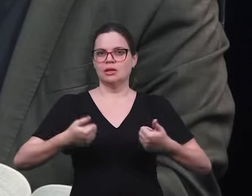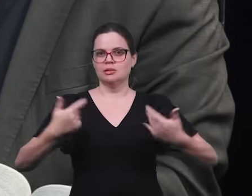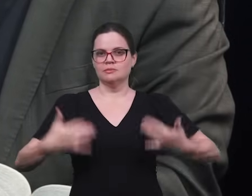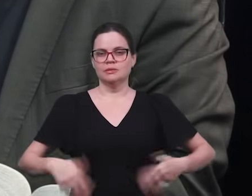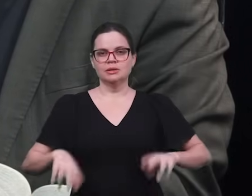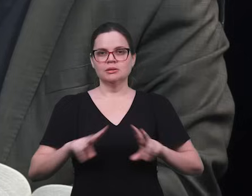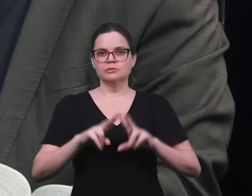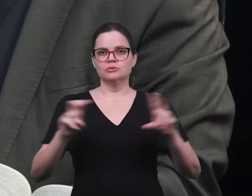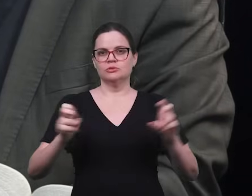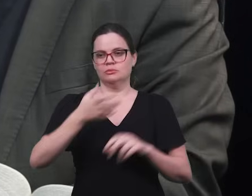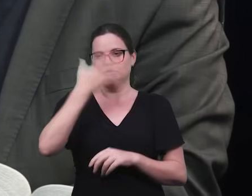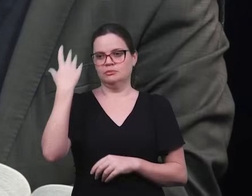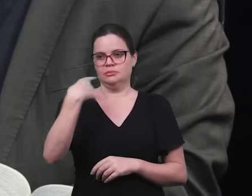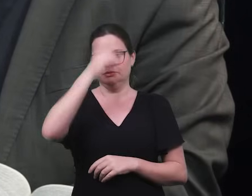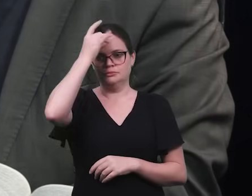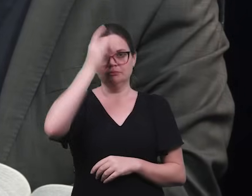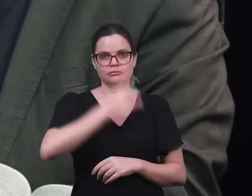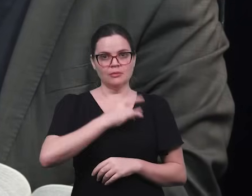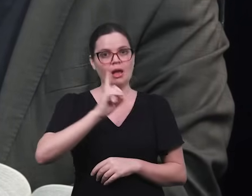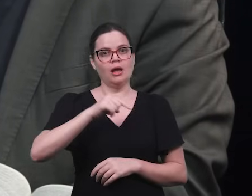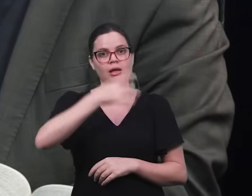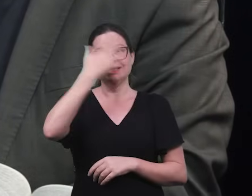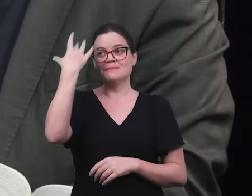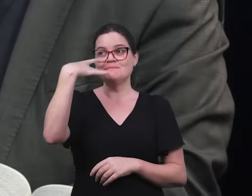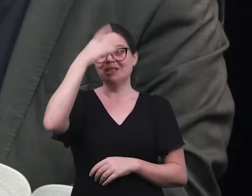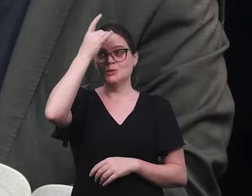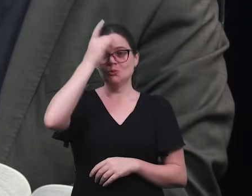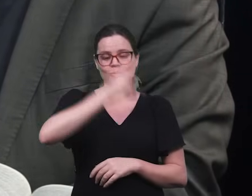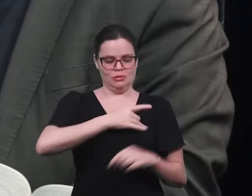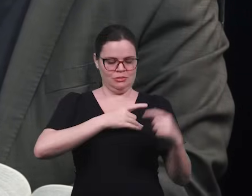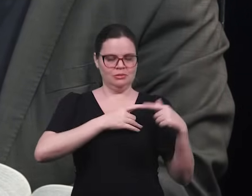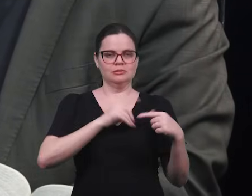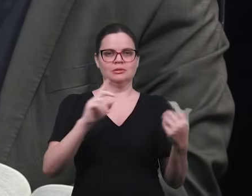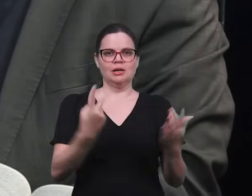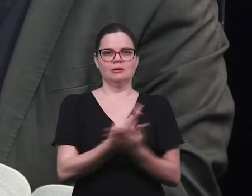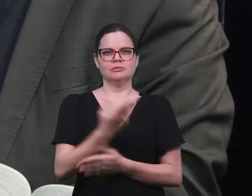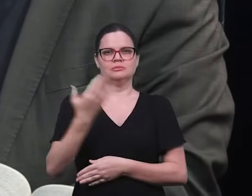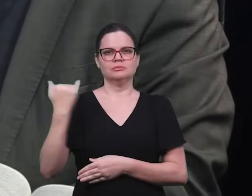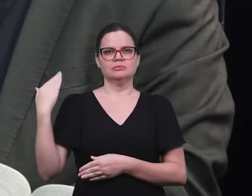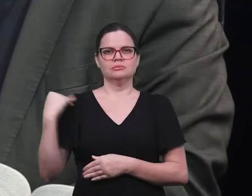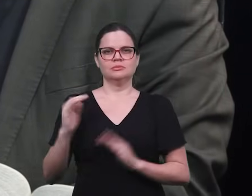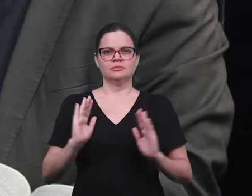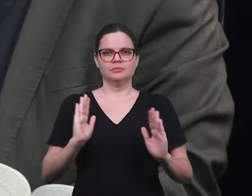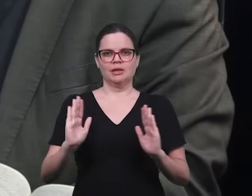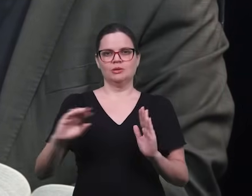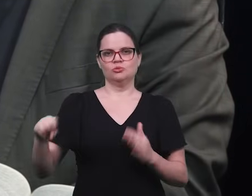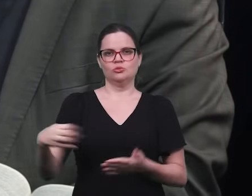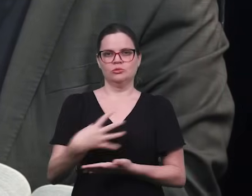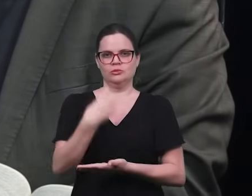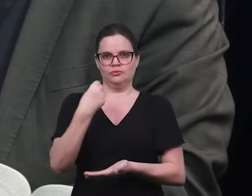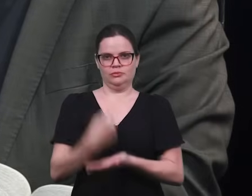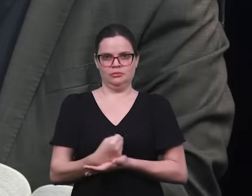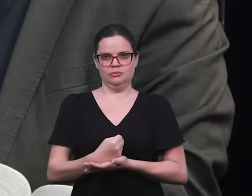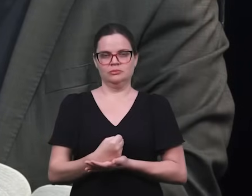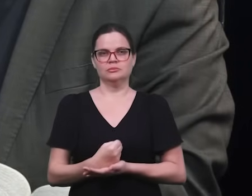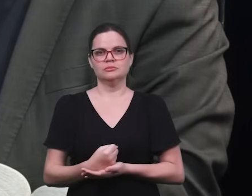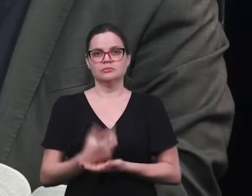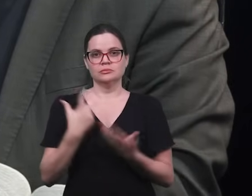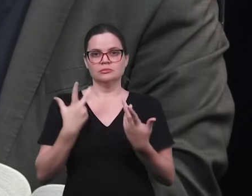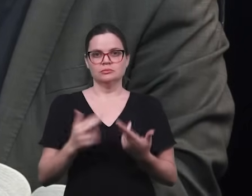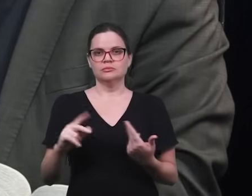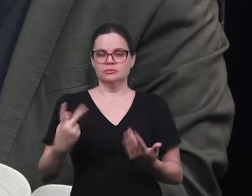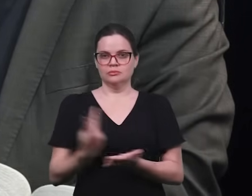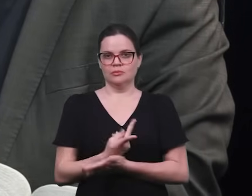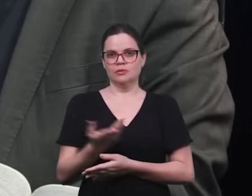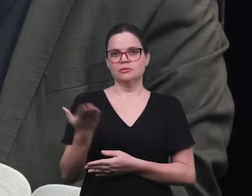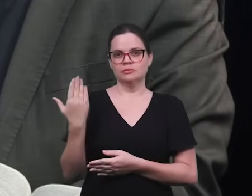basicamente do batismo com o Espírito Santo, que aconteceu no período chamado de Novo Testamento, que você fez com a igreja, com